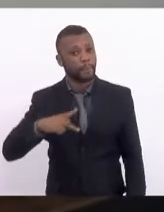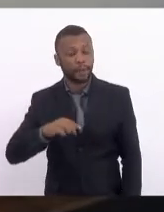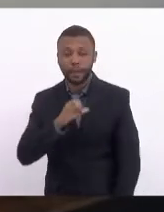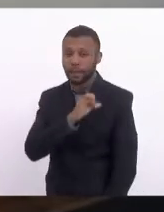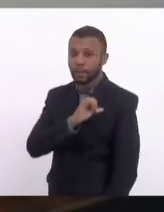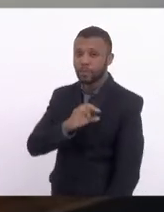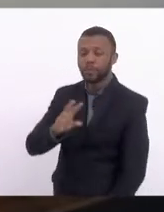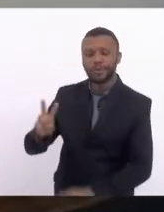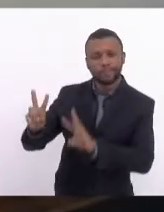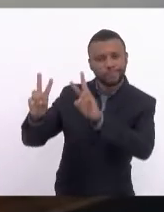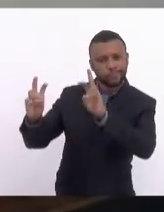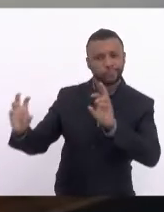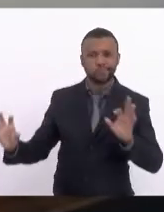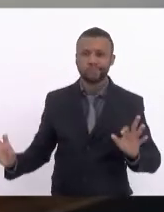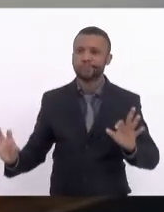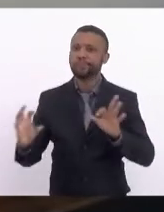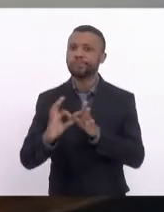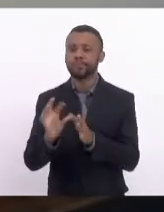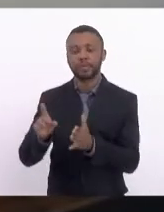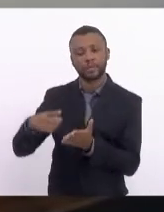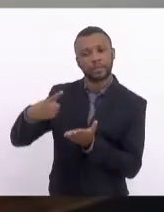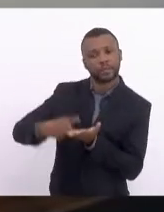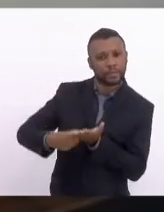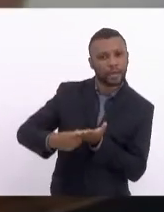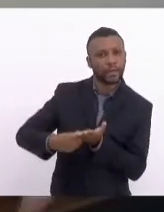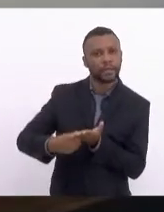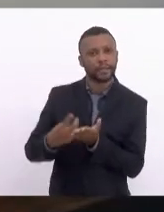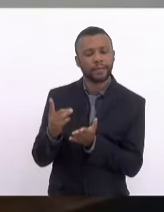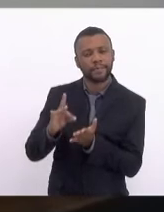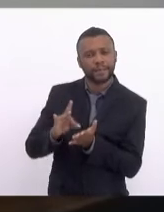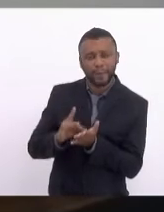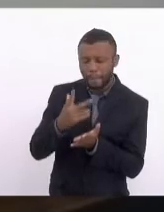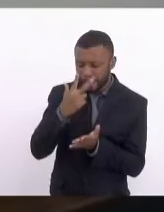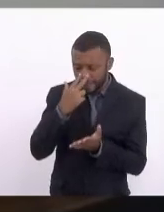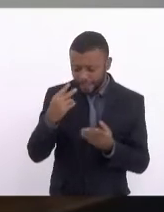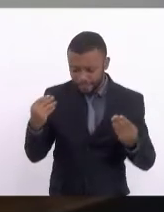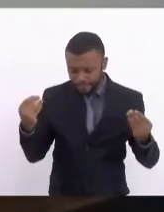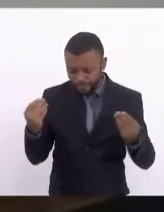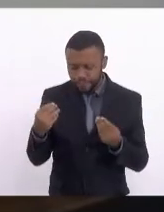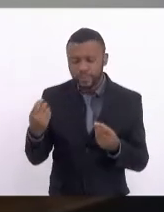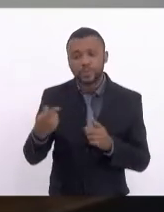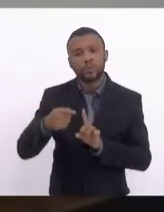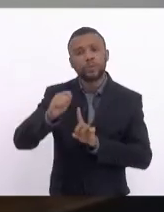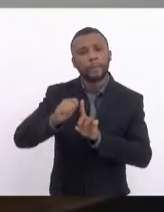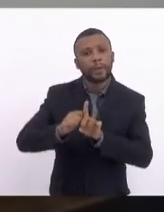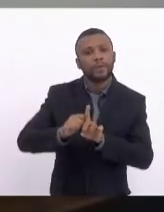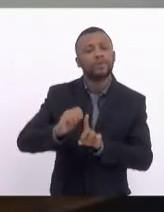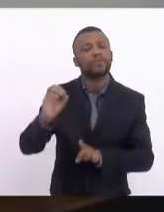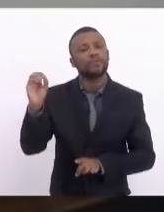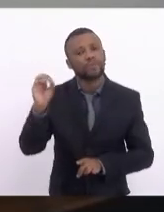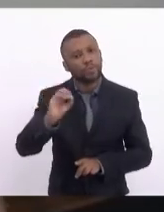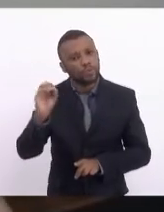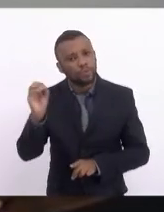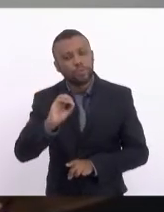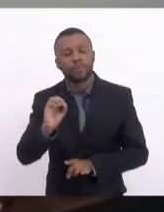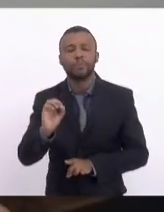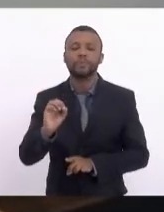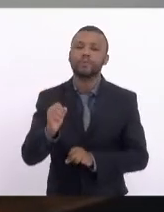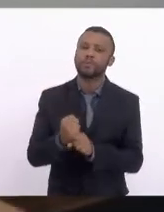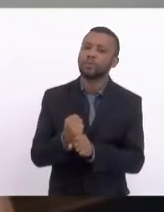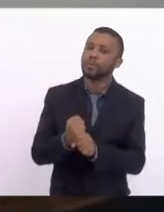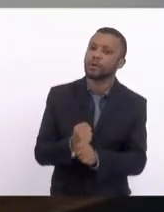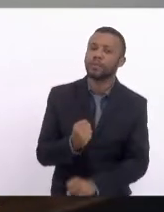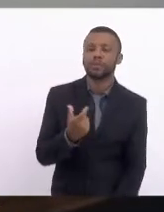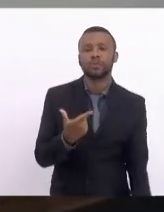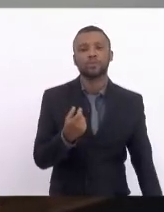sobre o tema, né, que data, na verdade, é uma promoção que data de outubro de 2021, de sorte que é